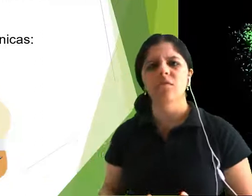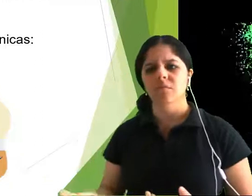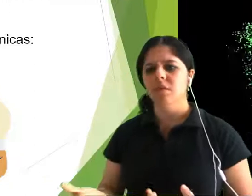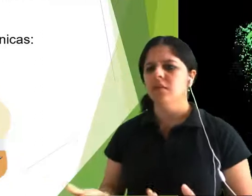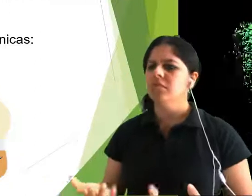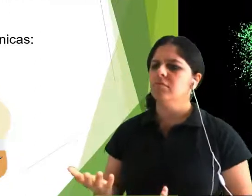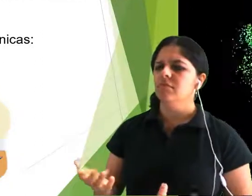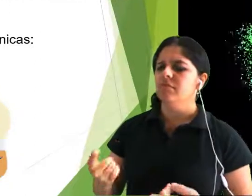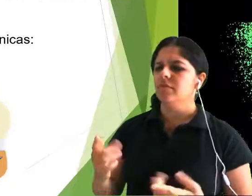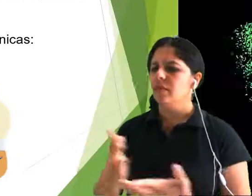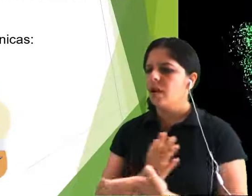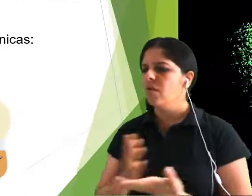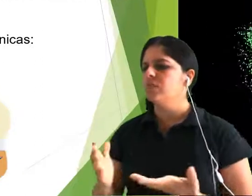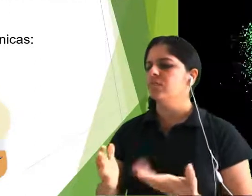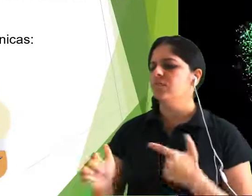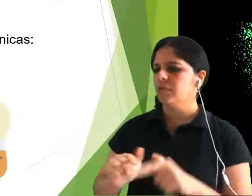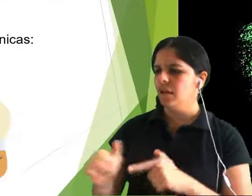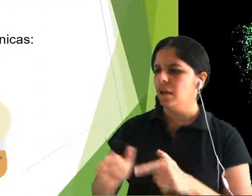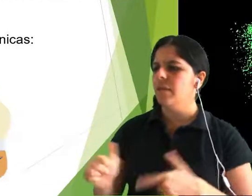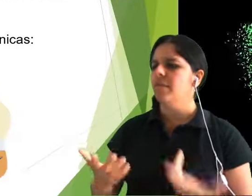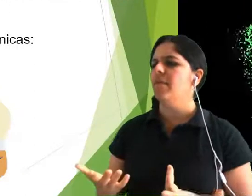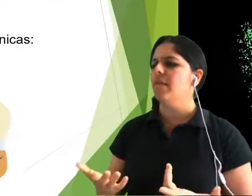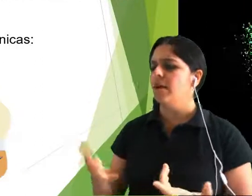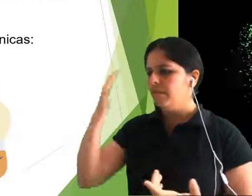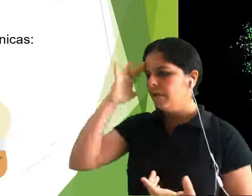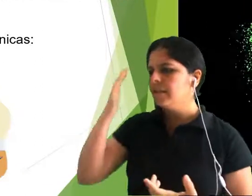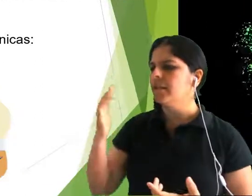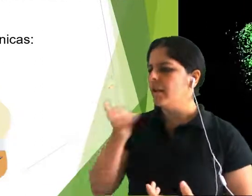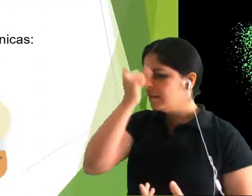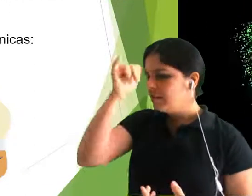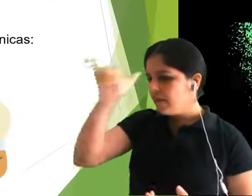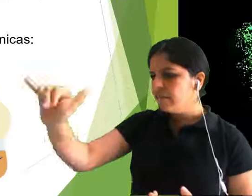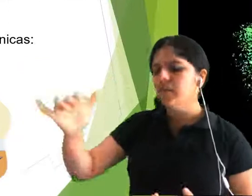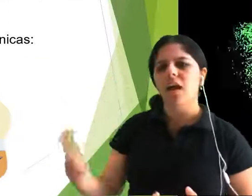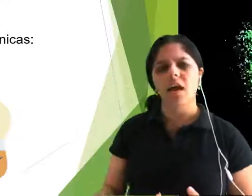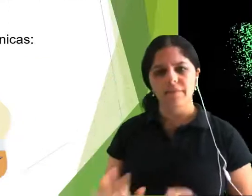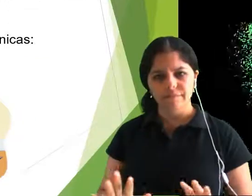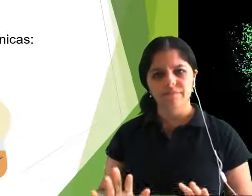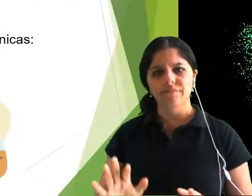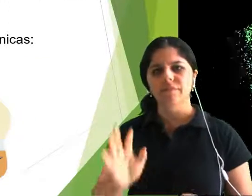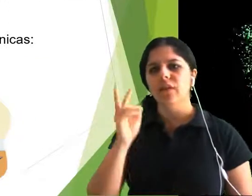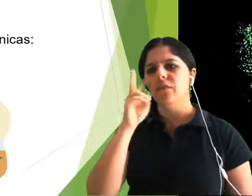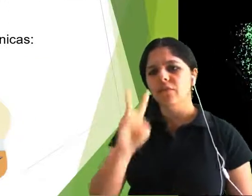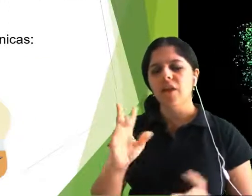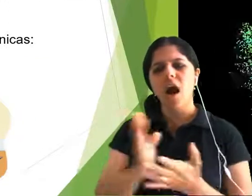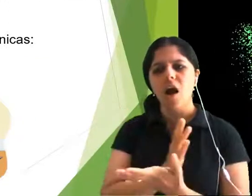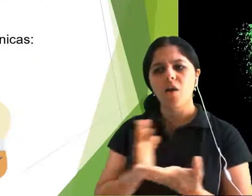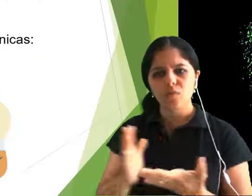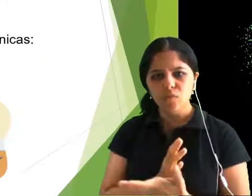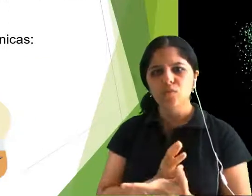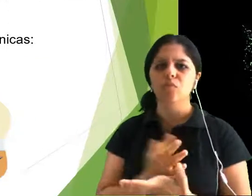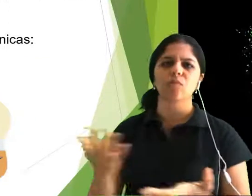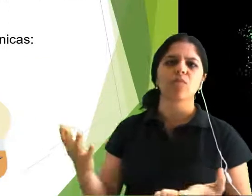de algumas técnicas de gerenciamento de risco que vão ajudar na investigação dos acidentes. Então, vamos ver algumas dessas